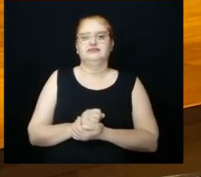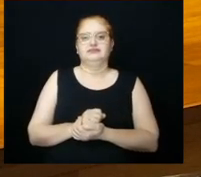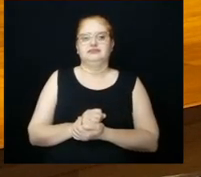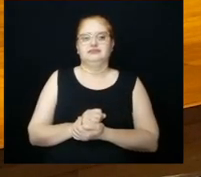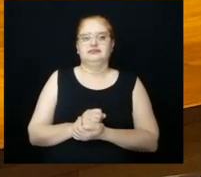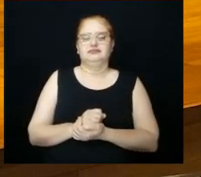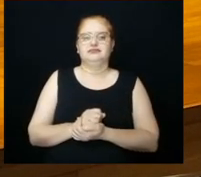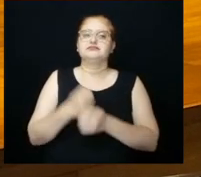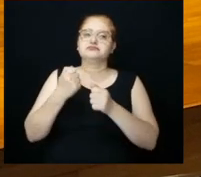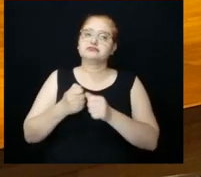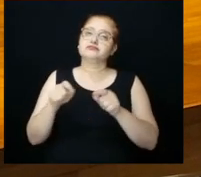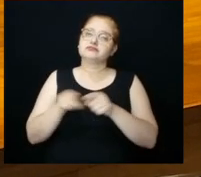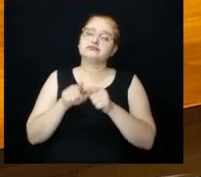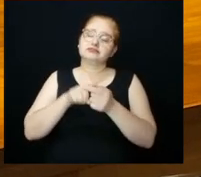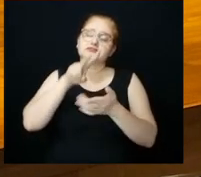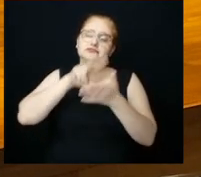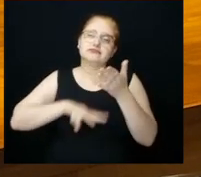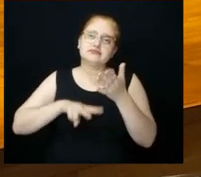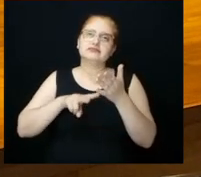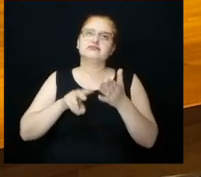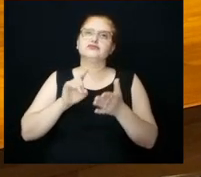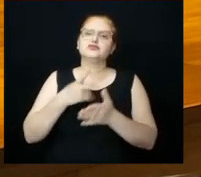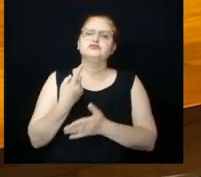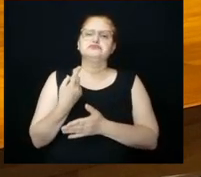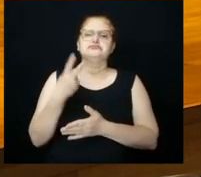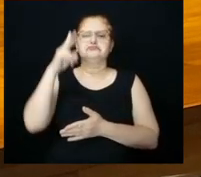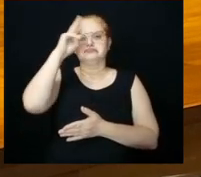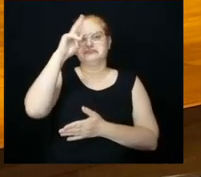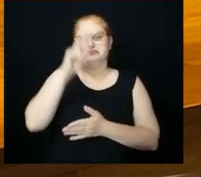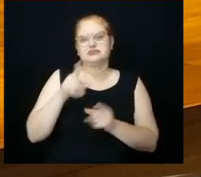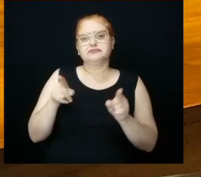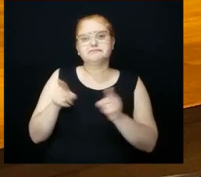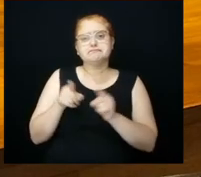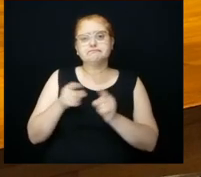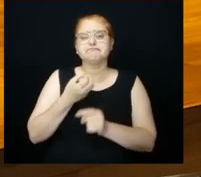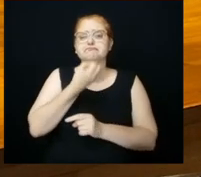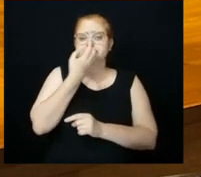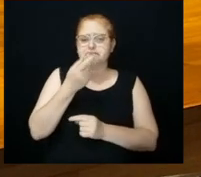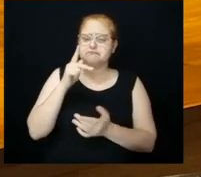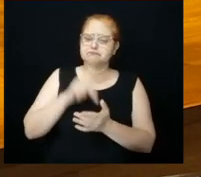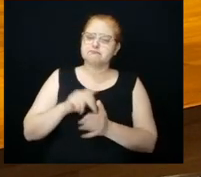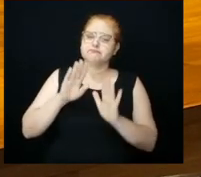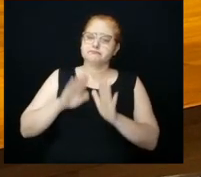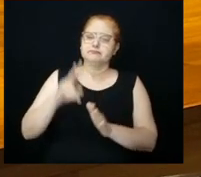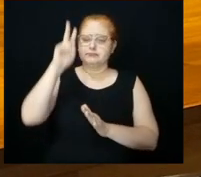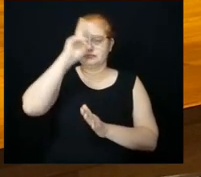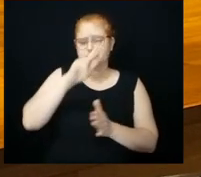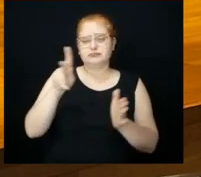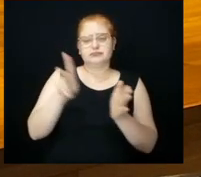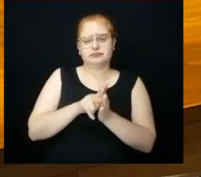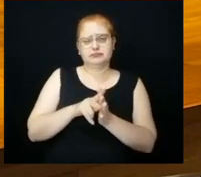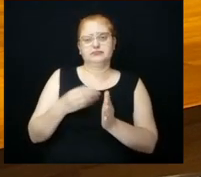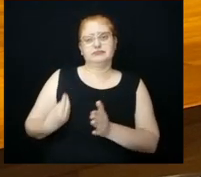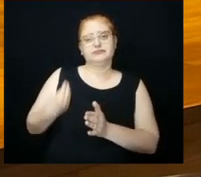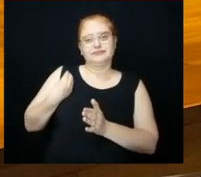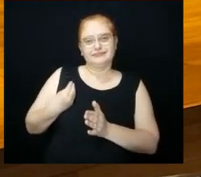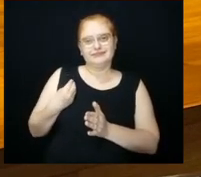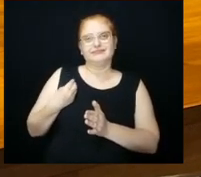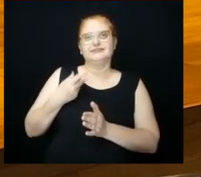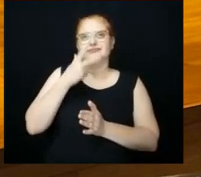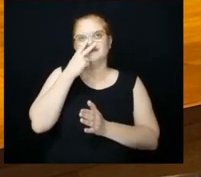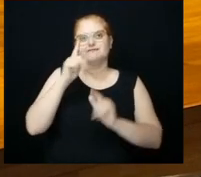E poderiam ser lidos como uma história só. Né? São pequenos contos de fatos, mas poderia ser a história dele, né? Uma pequena